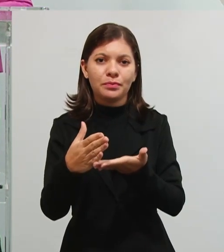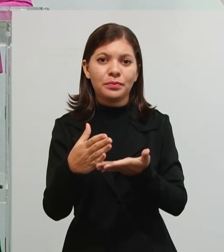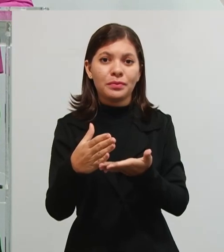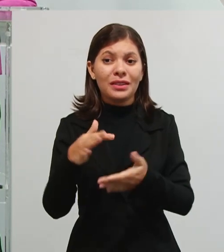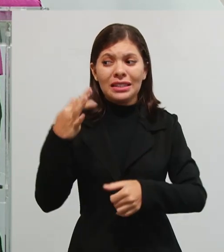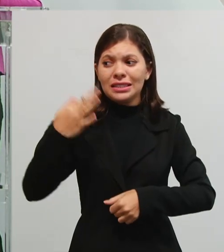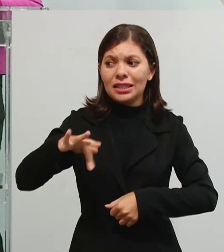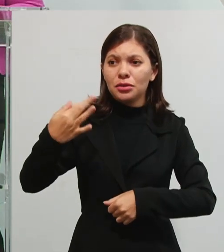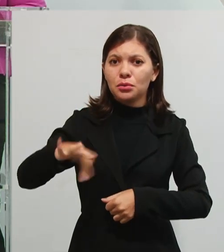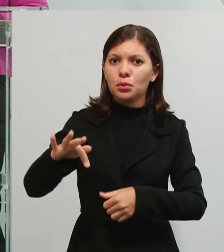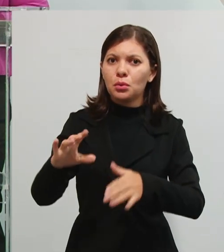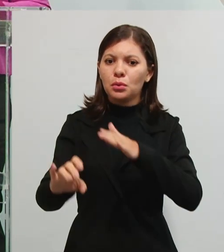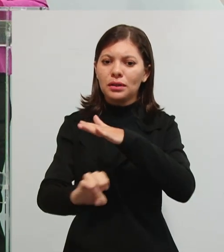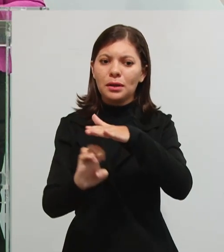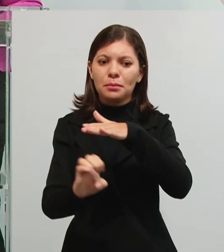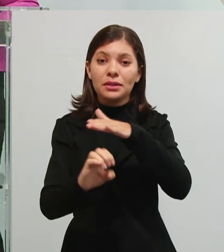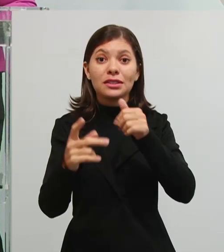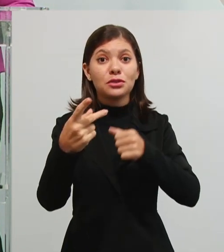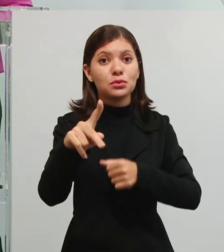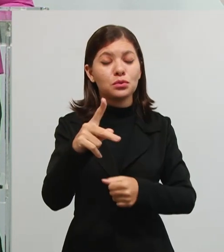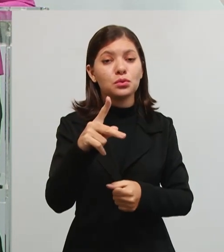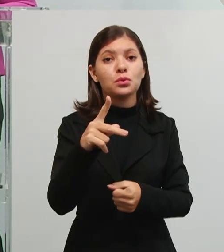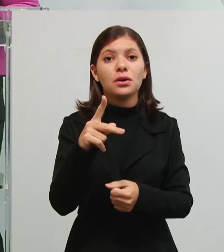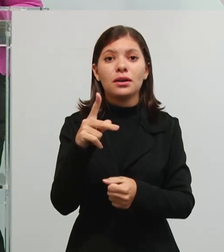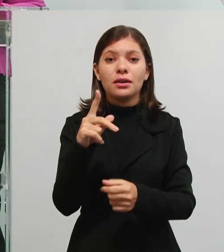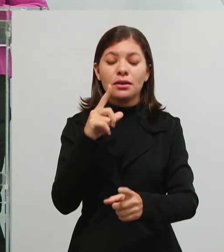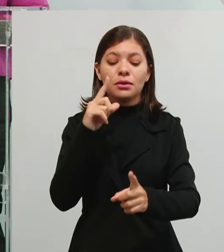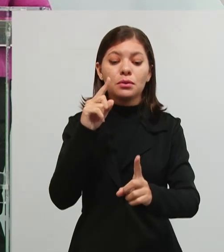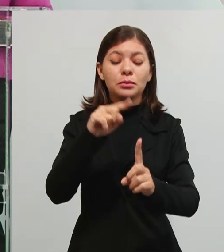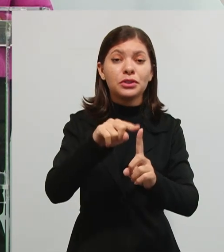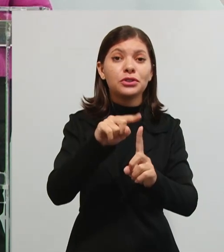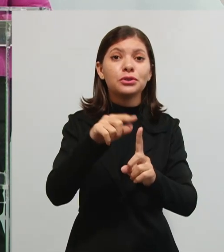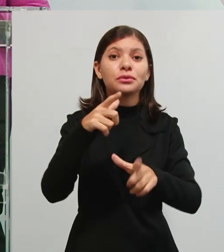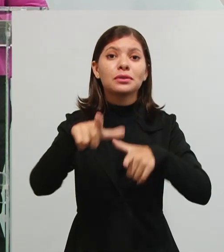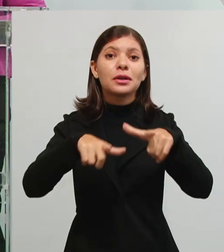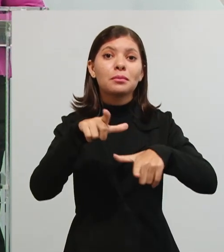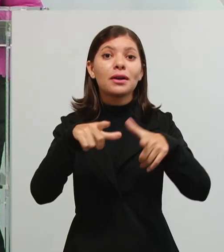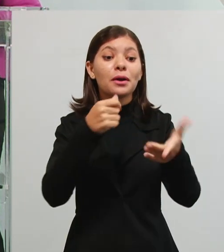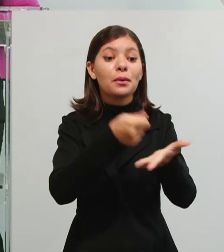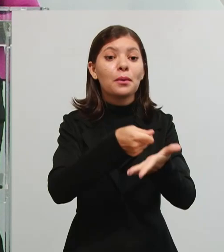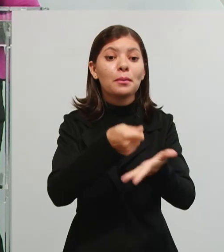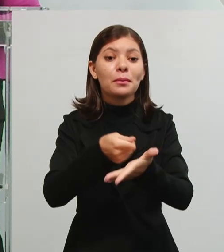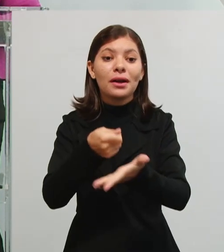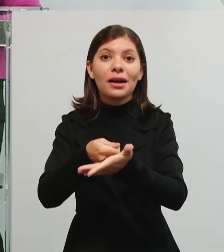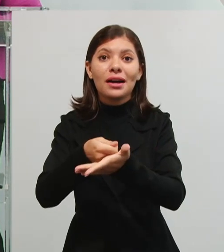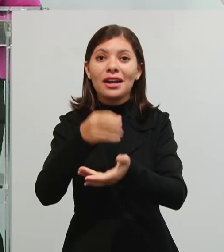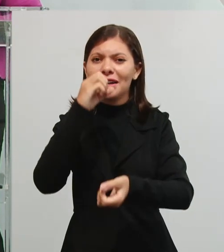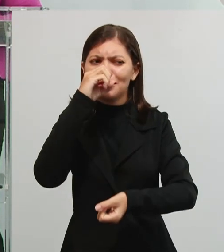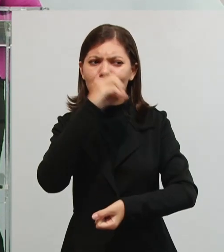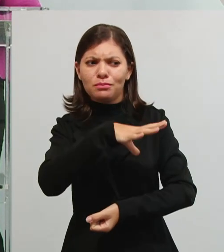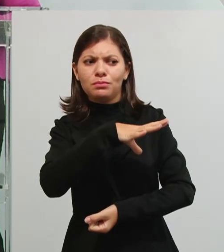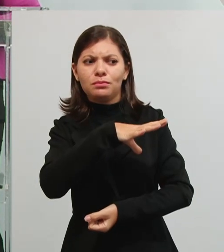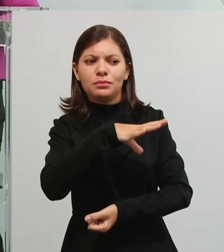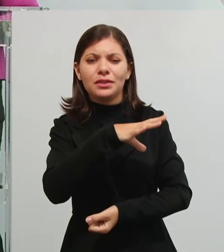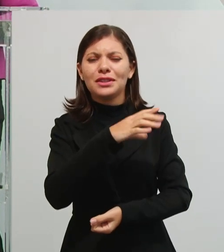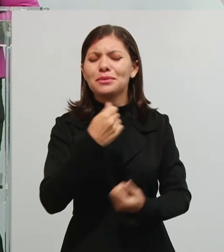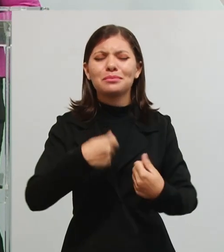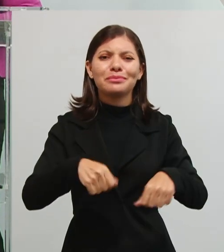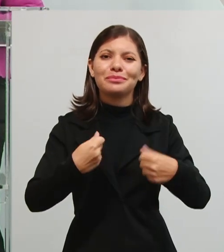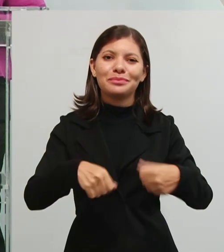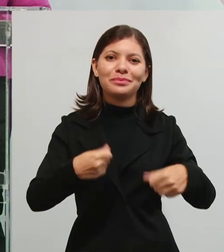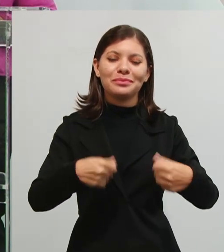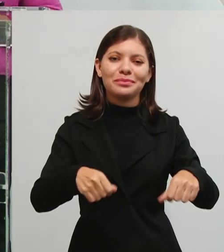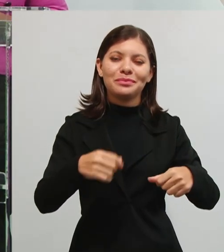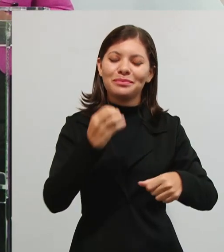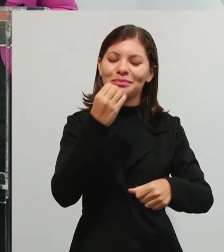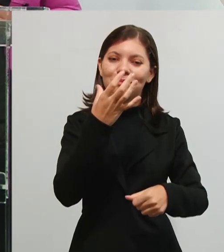para você. A sua função é cobrar, mas é cobrar sem ser agressivo. Tudo bem? E